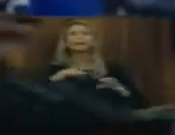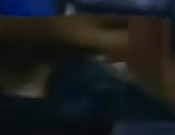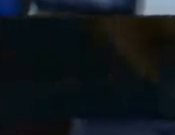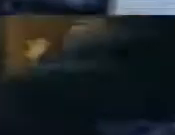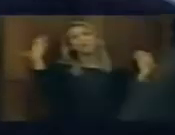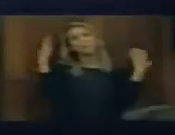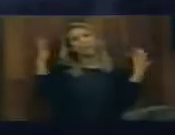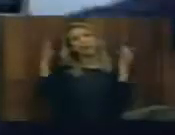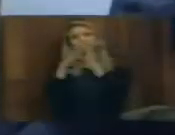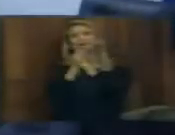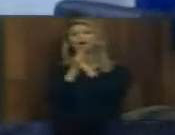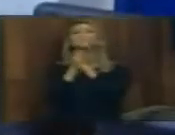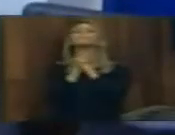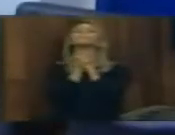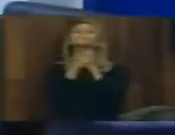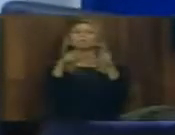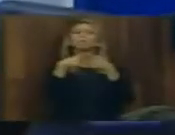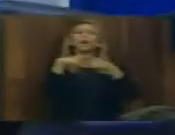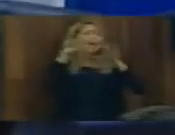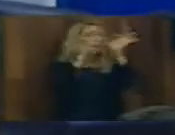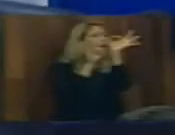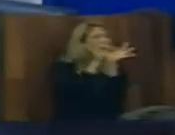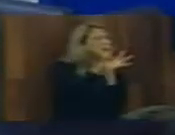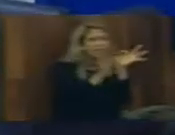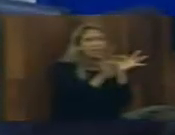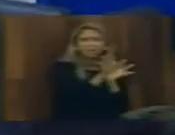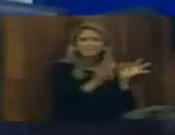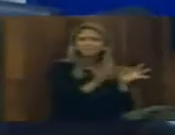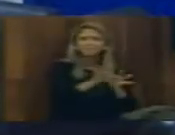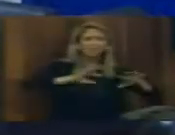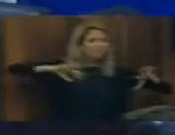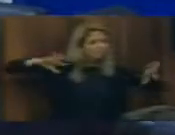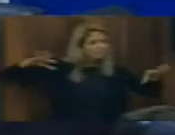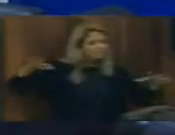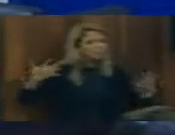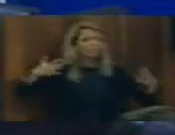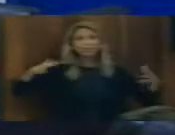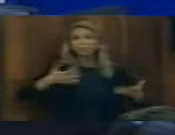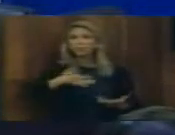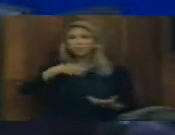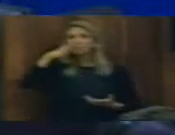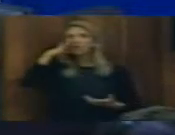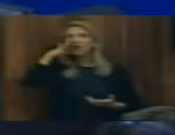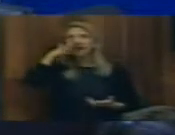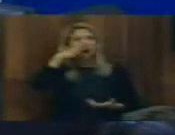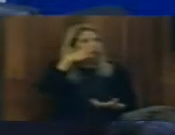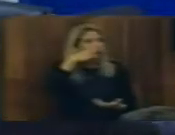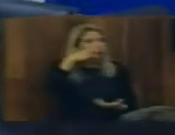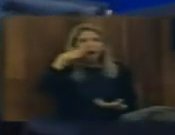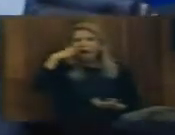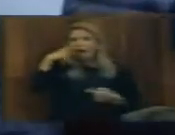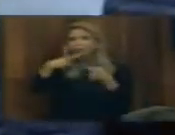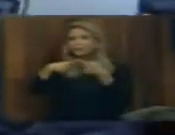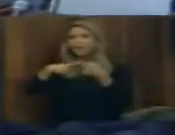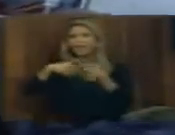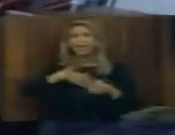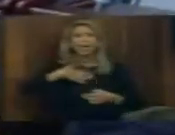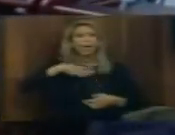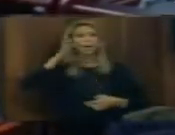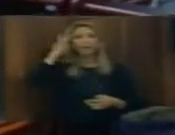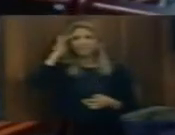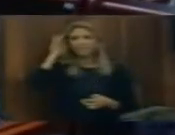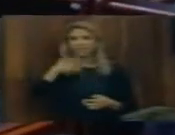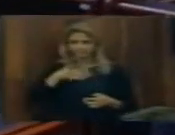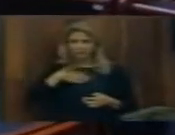Railan pela organização do evento, que foi assim, eu fiquei impressionada. Eu achei que eu estava assim, lá no